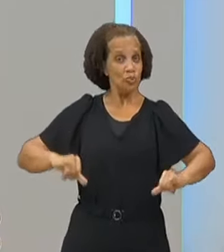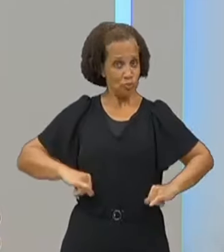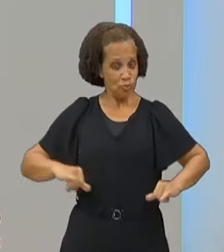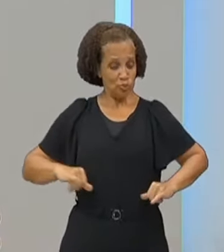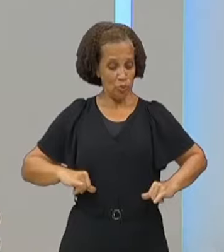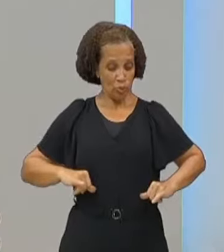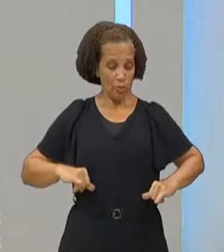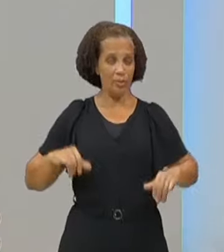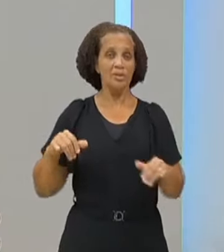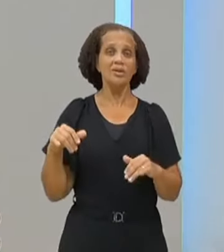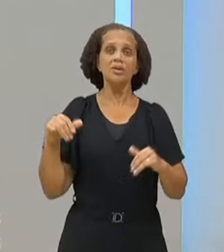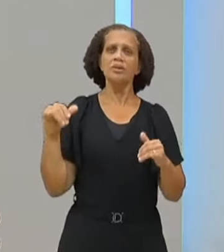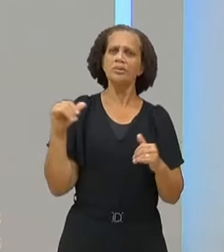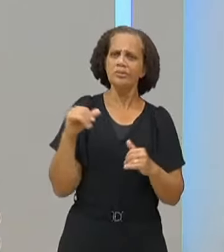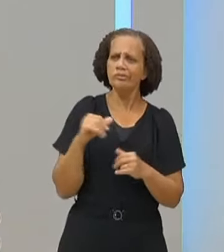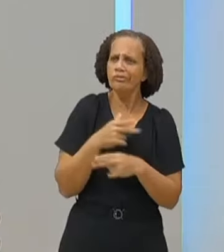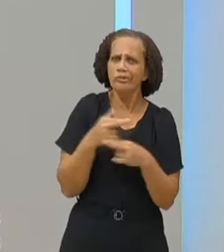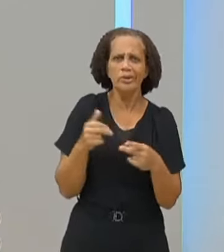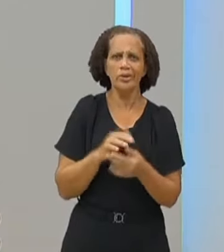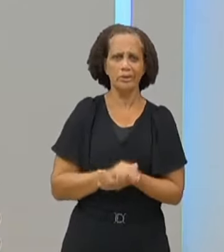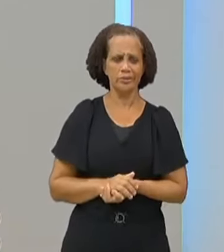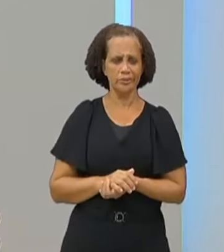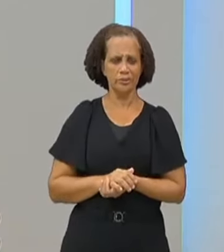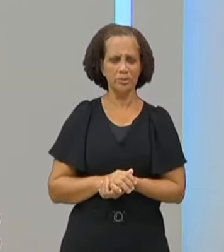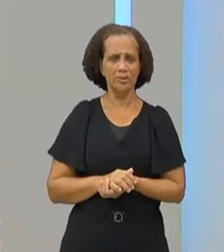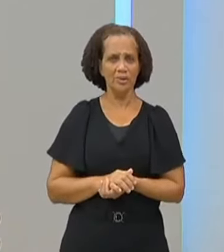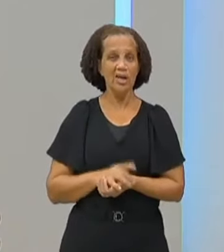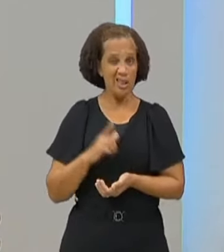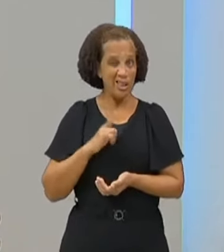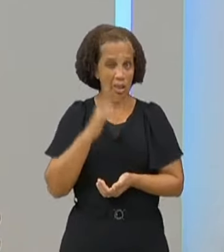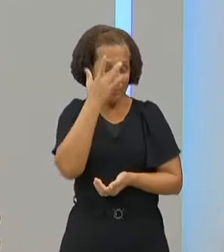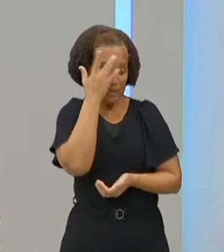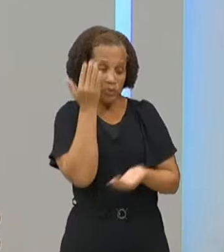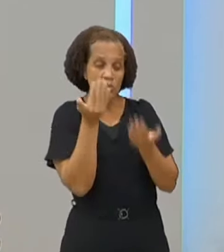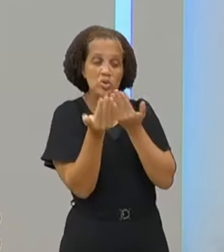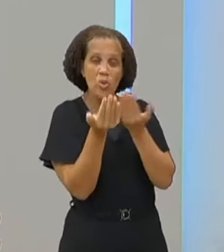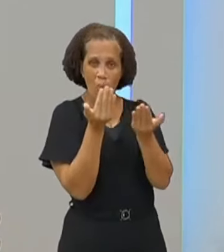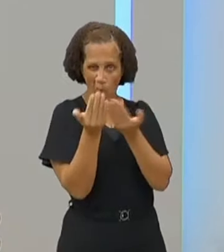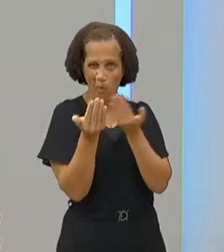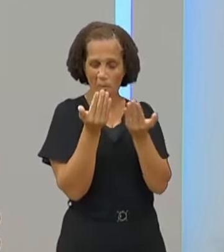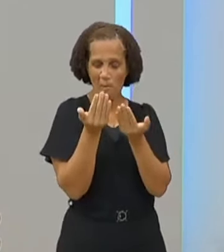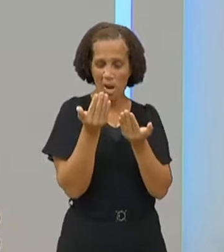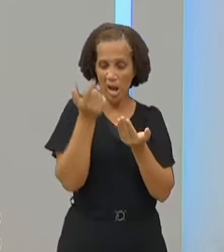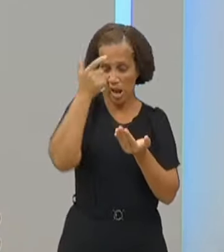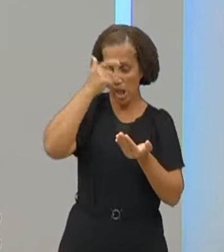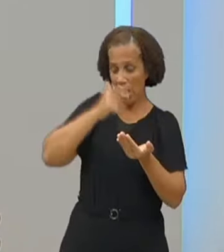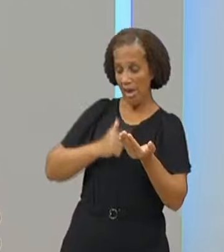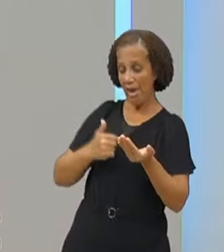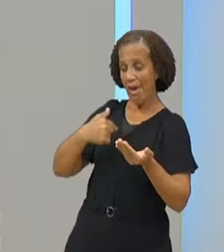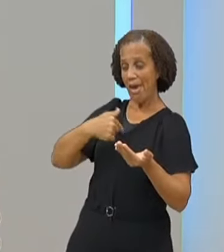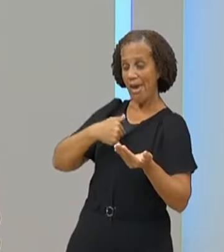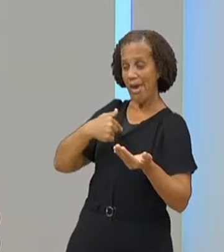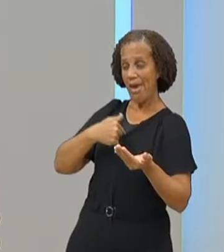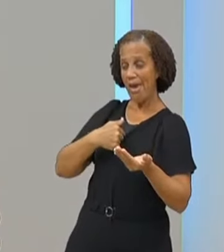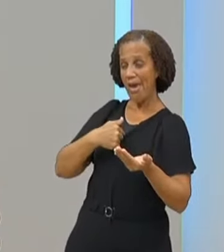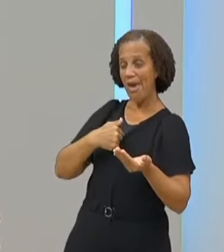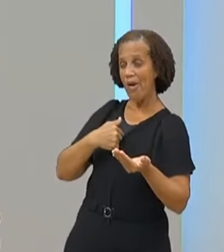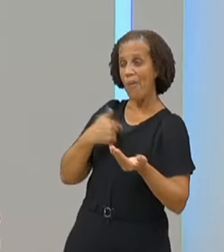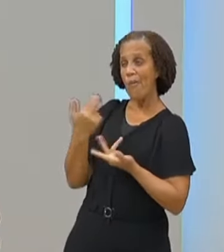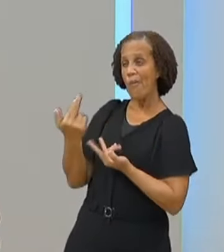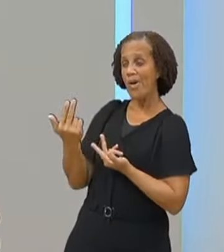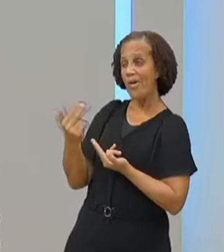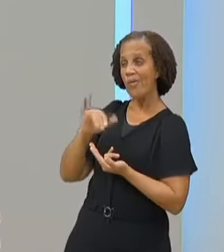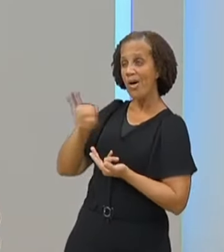de sofrimento? E há tantas pessoas que até se comparam a Jó e dizem assim: eu sou pobre de